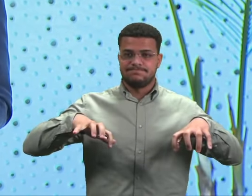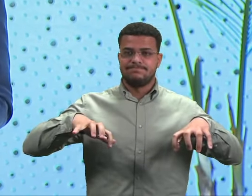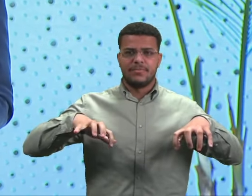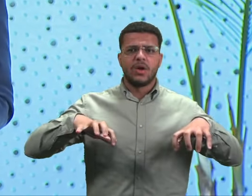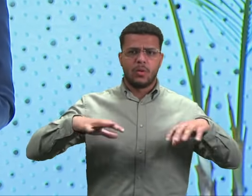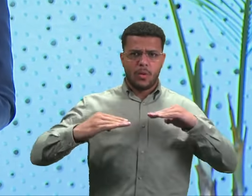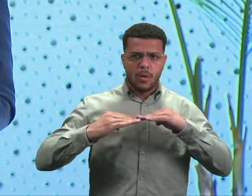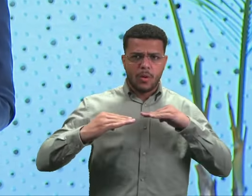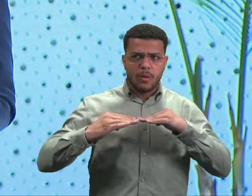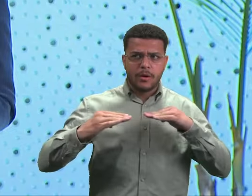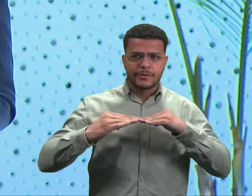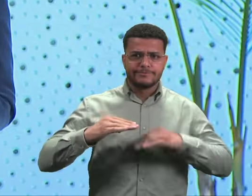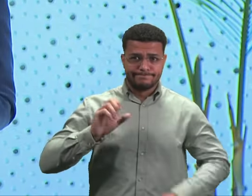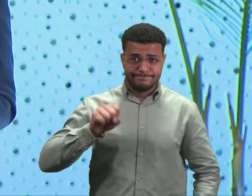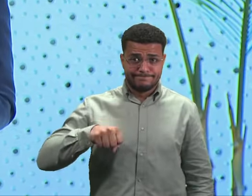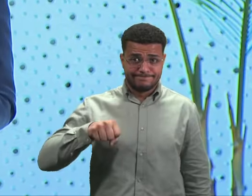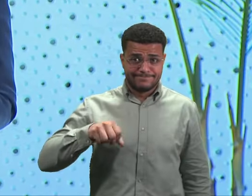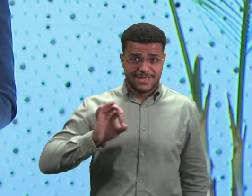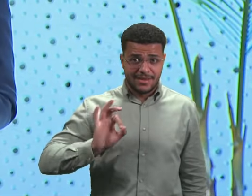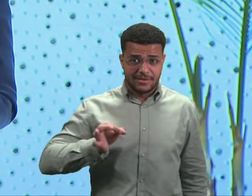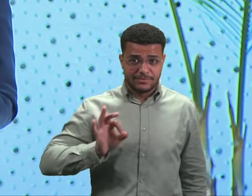Quem concorda comigo faz assim?